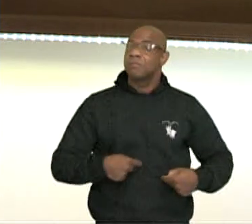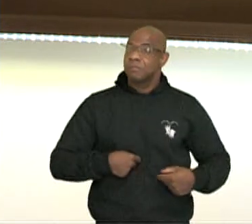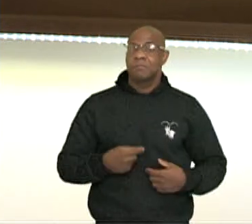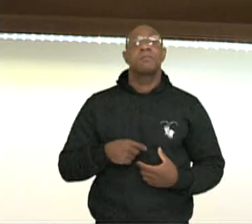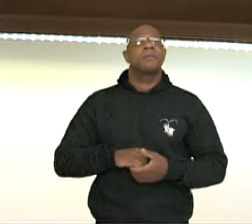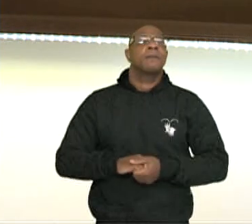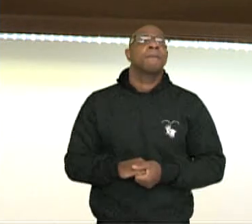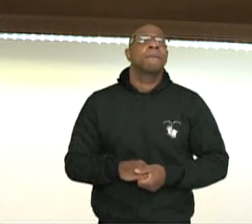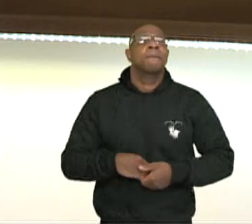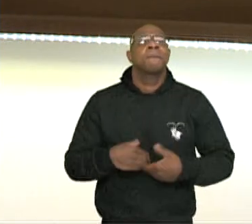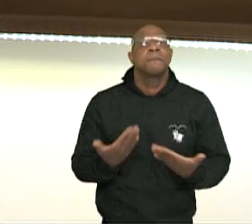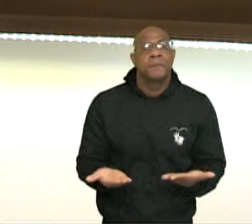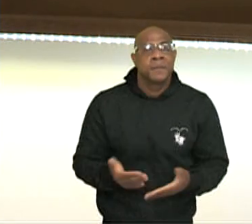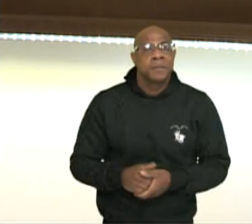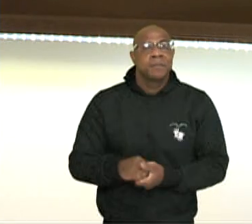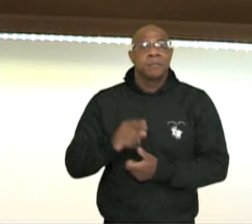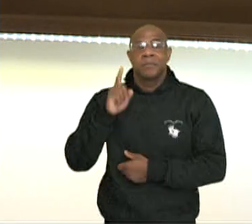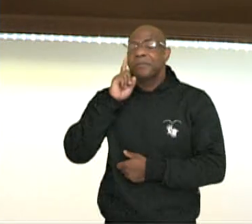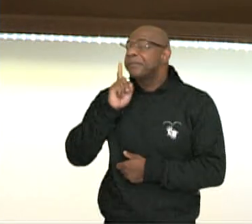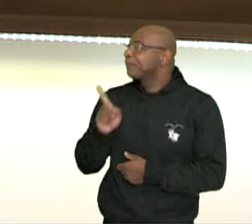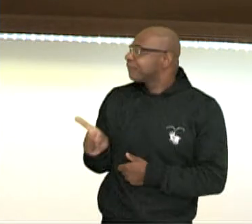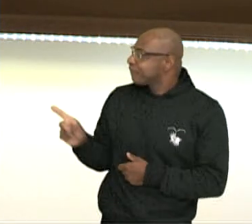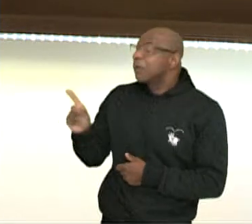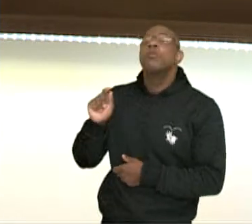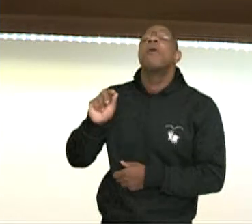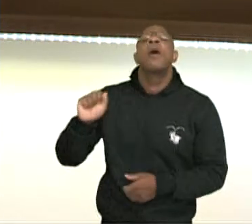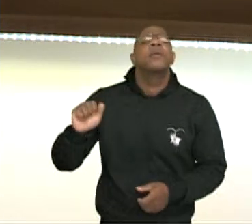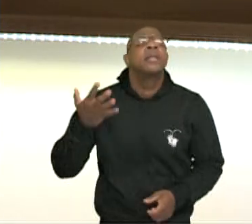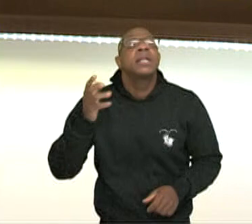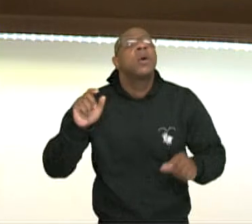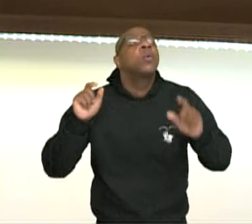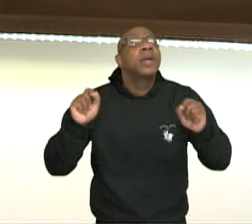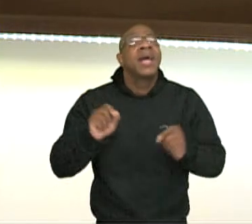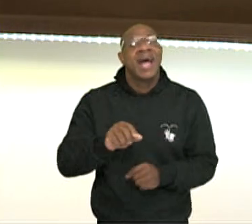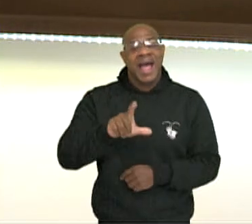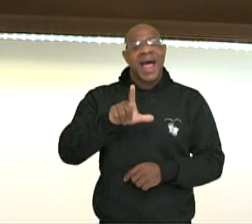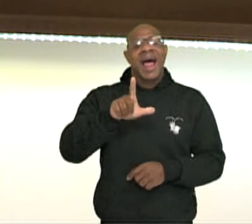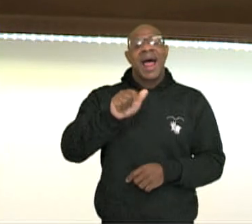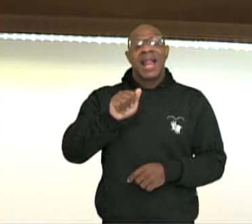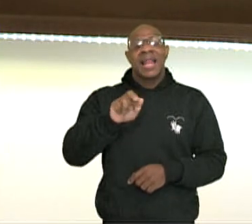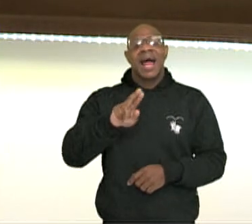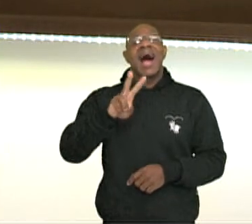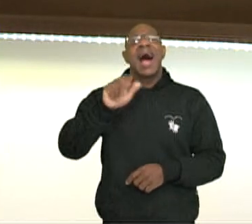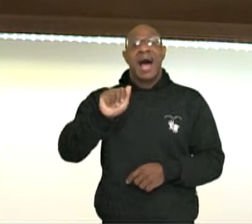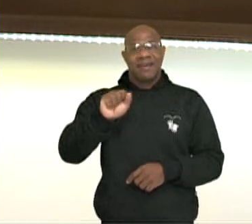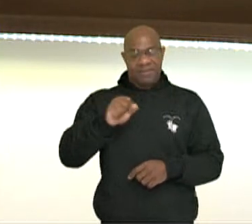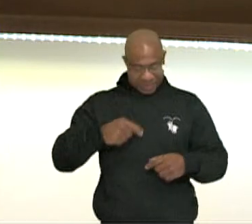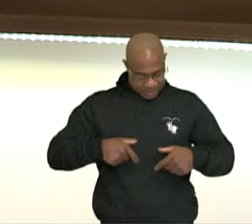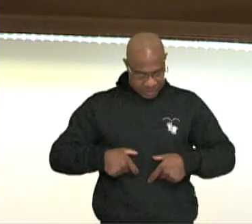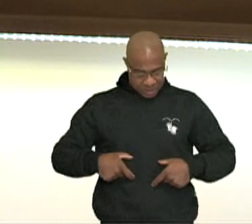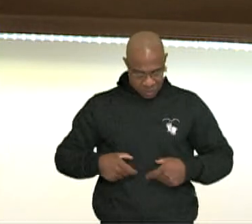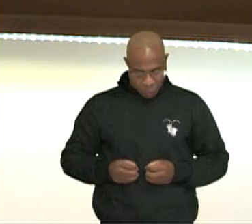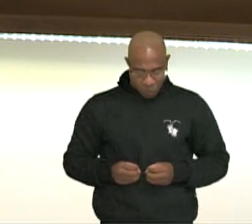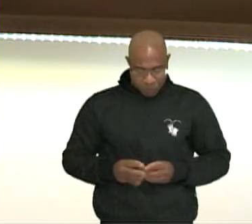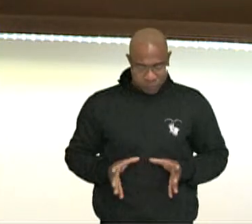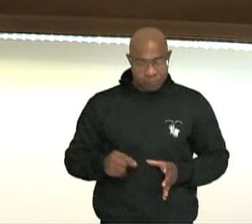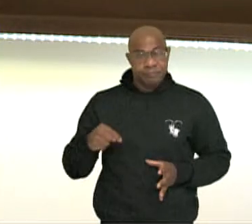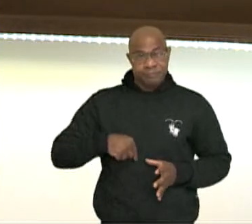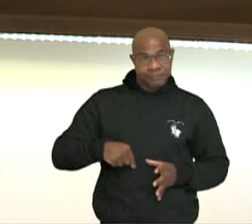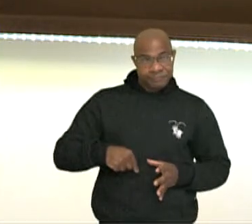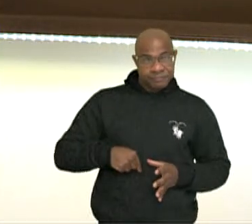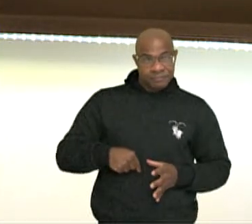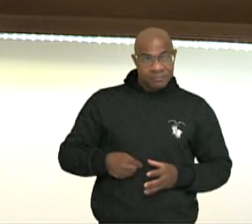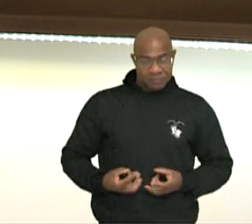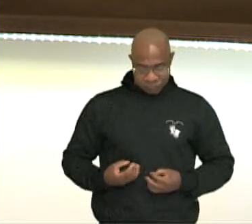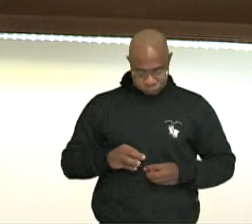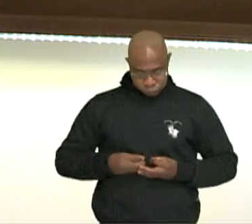diz o ditado, parede e meio ali. Então, o que vai acontecer? Essas larvas que saíram ali do ovo, que foi eclodido, né? Elas